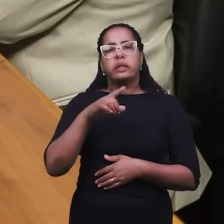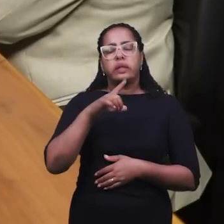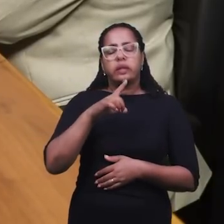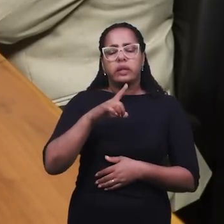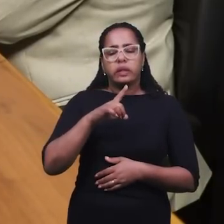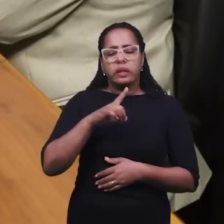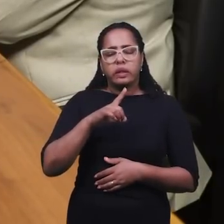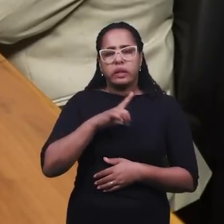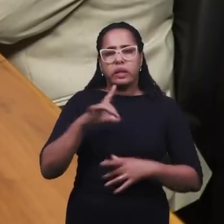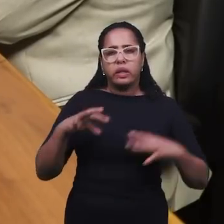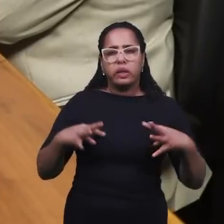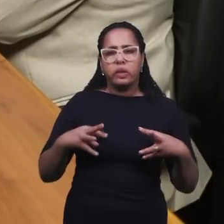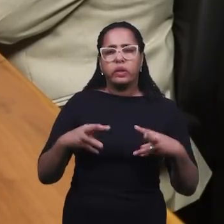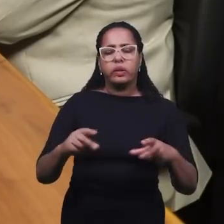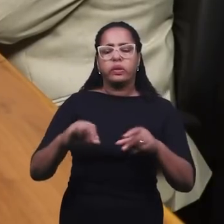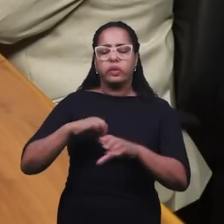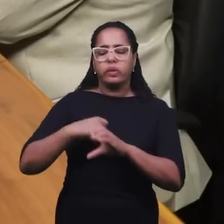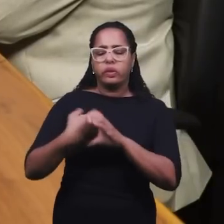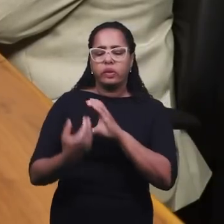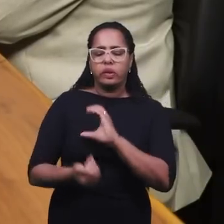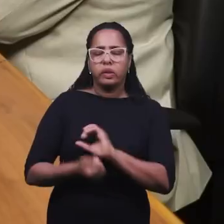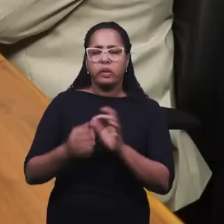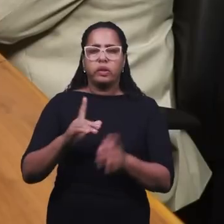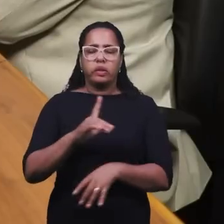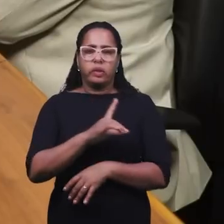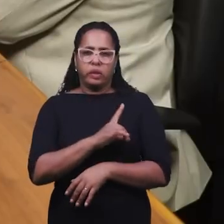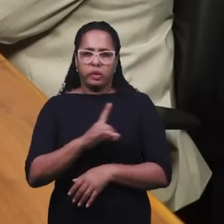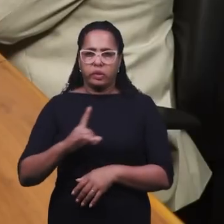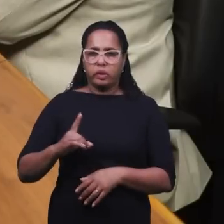doutrinariamente definindo a escolha do diácono.